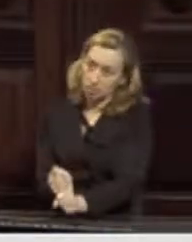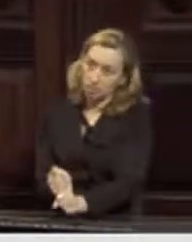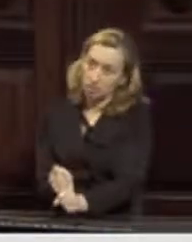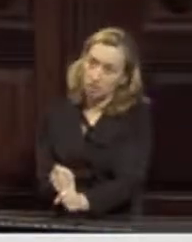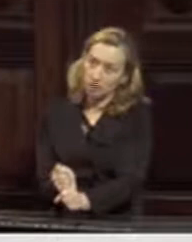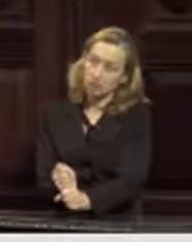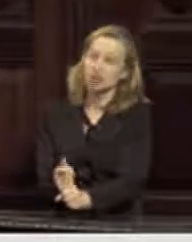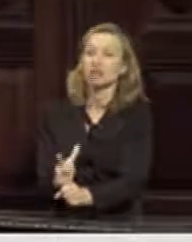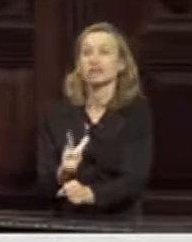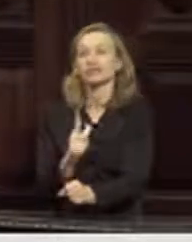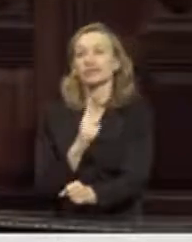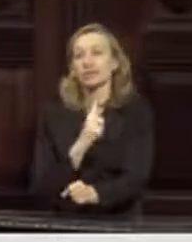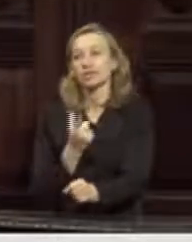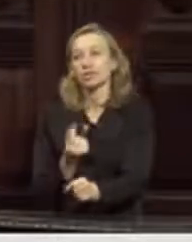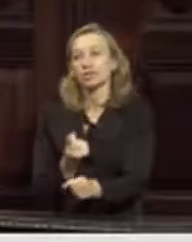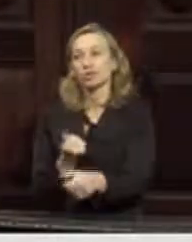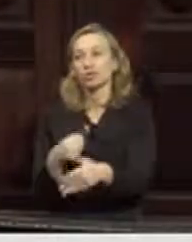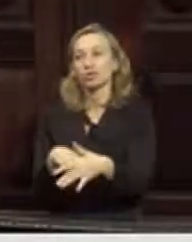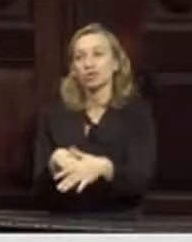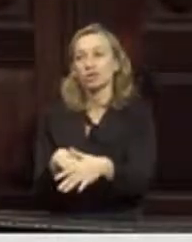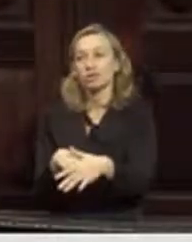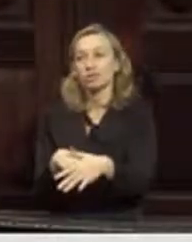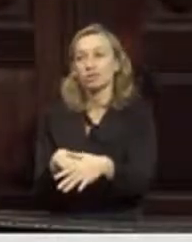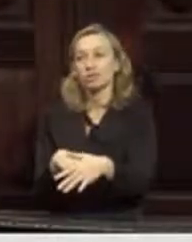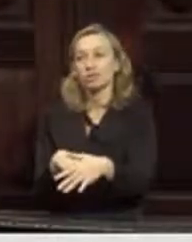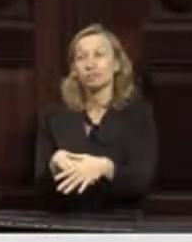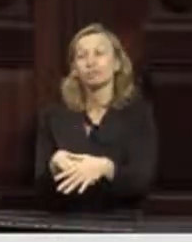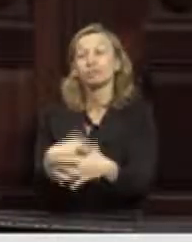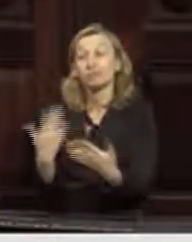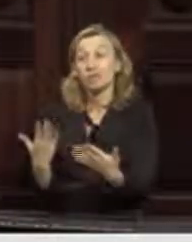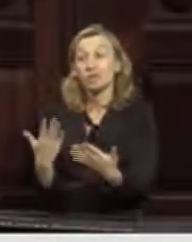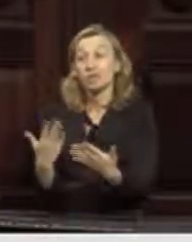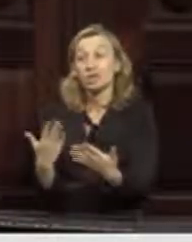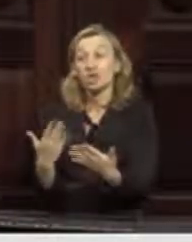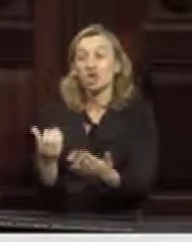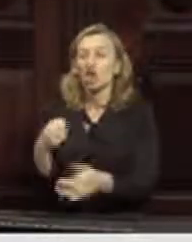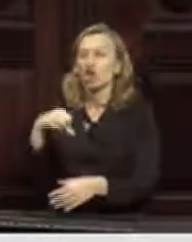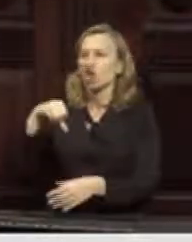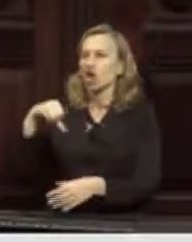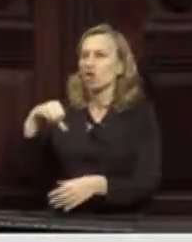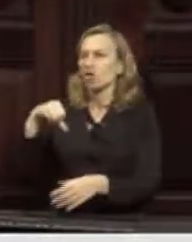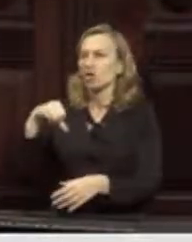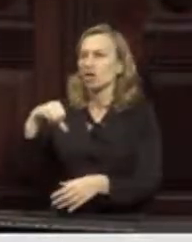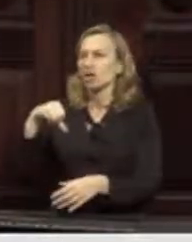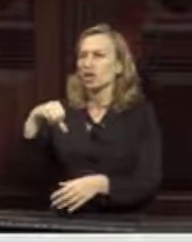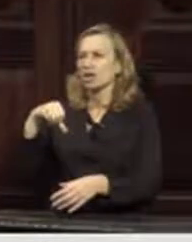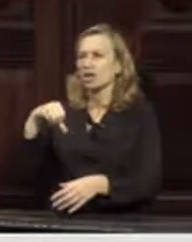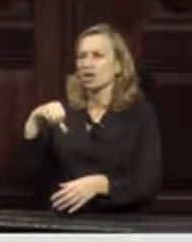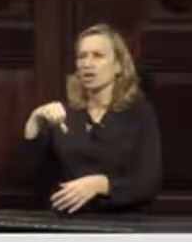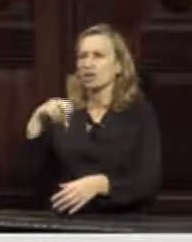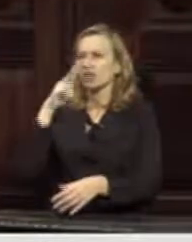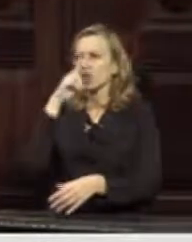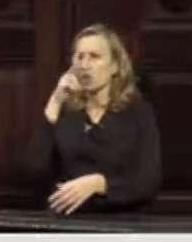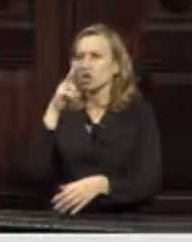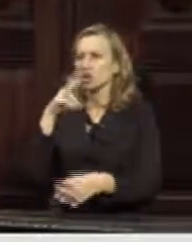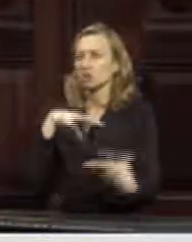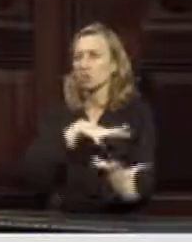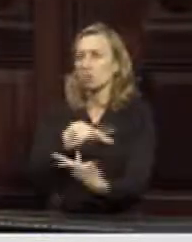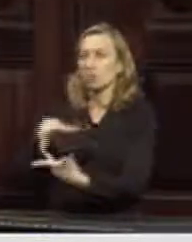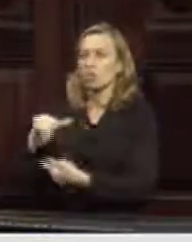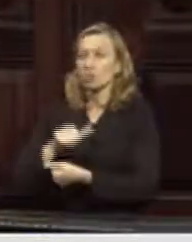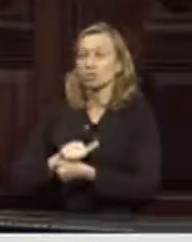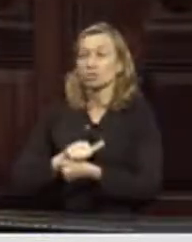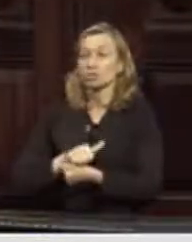tem a sua economia situada entre as 9 maiores do mundo, tendo